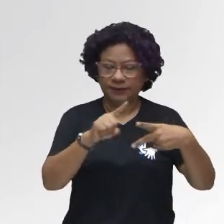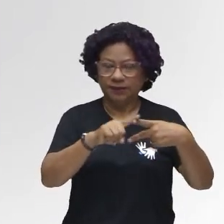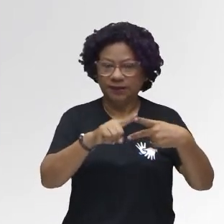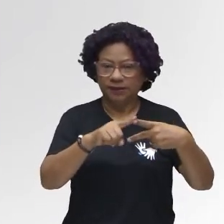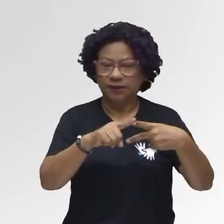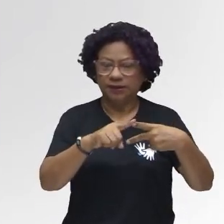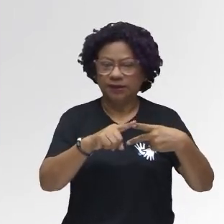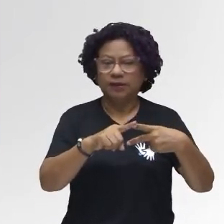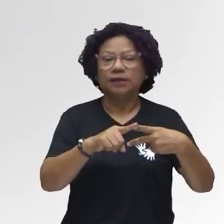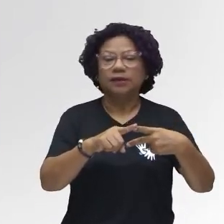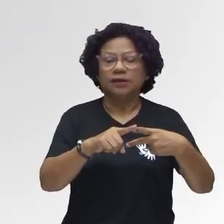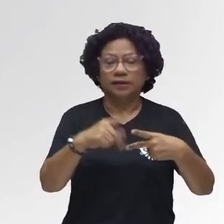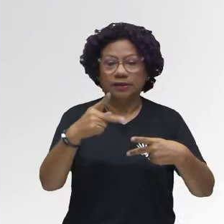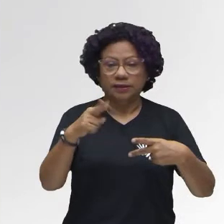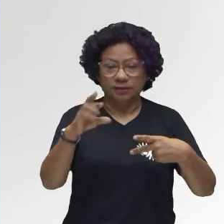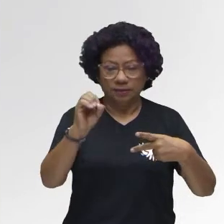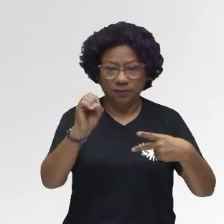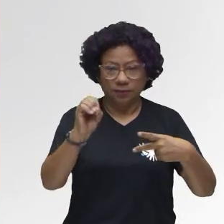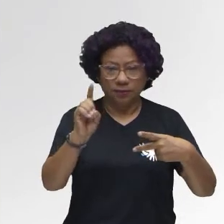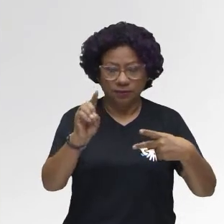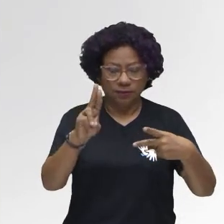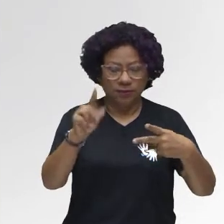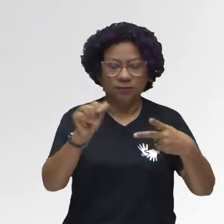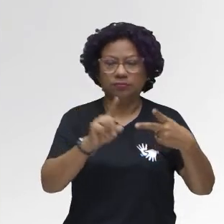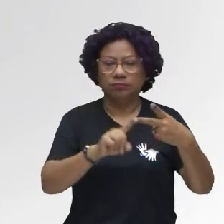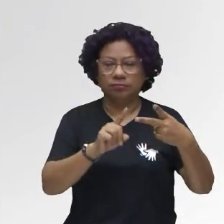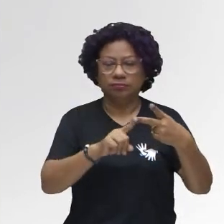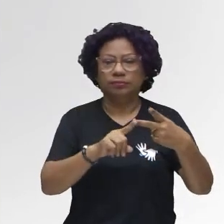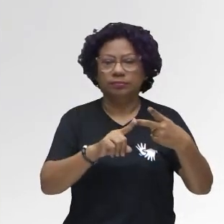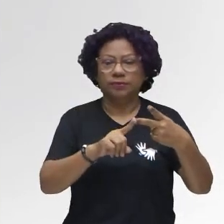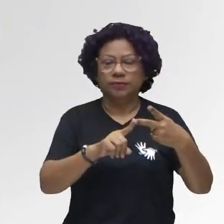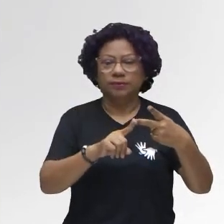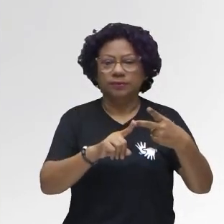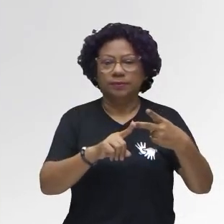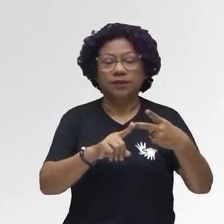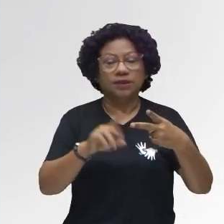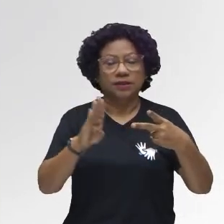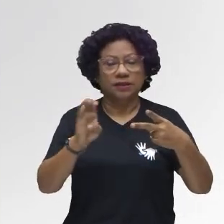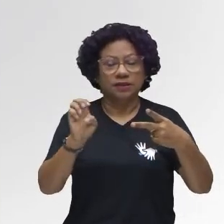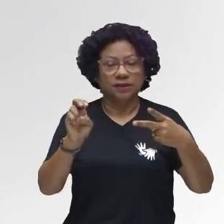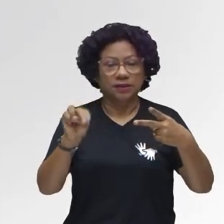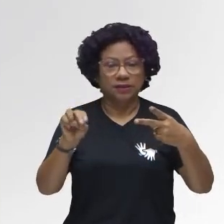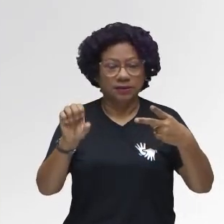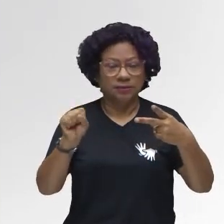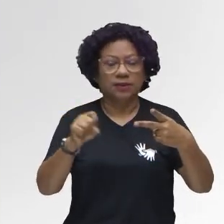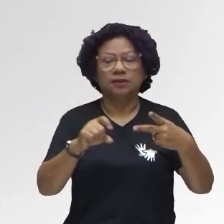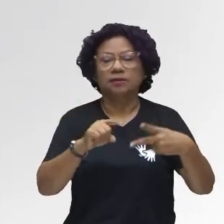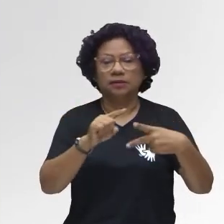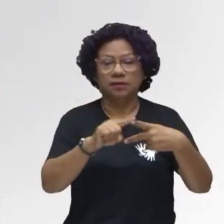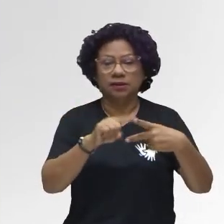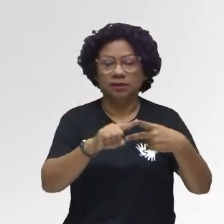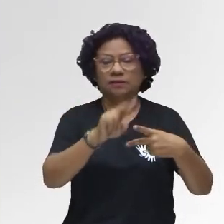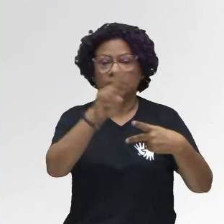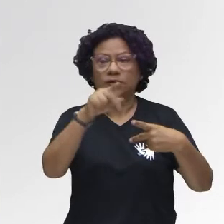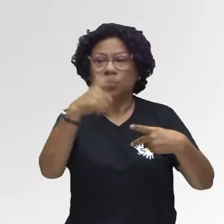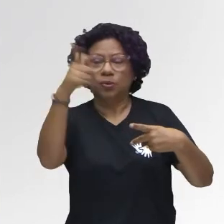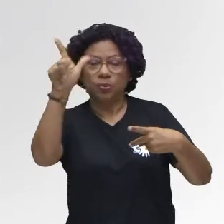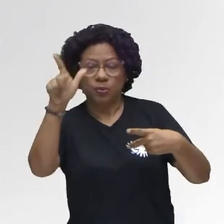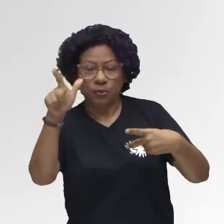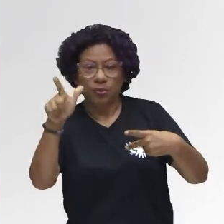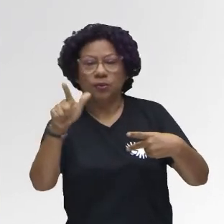consumo. Indústrias de bens de produção fabricam produtos que serão utilizados por outras indústrias, como o